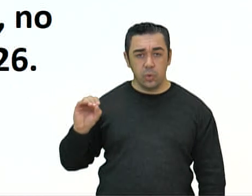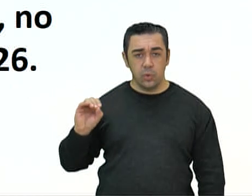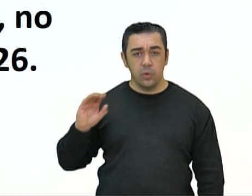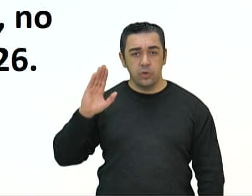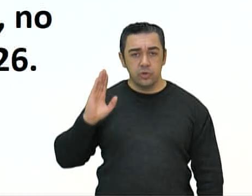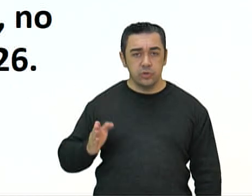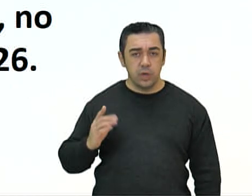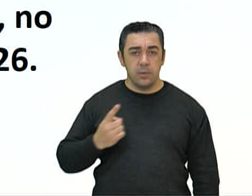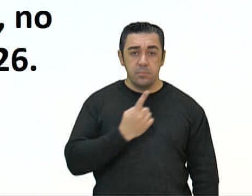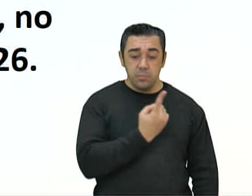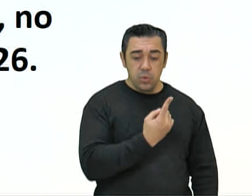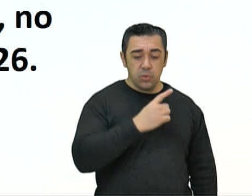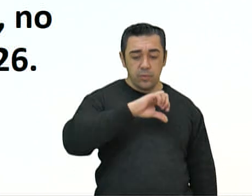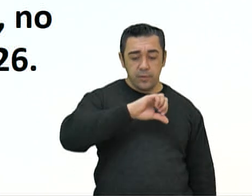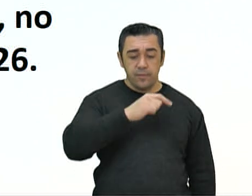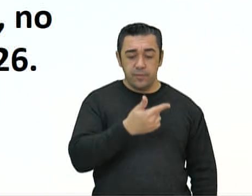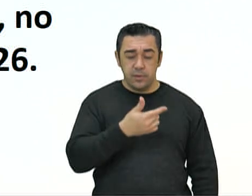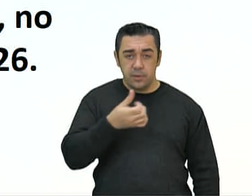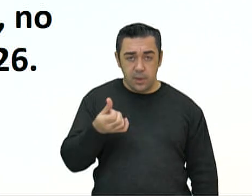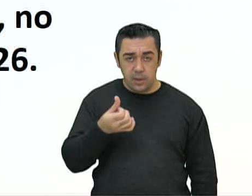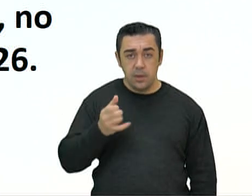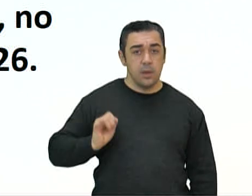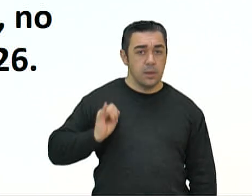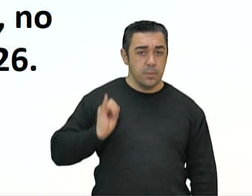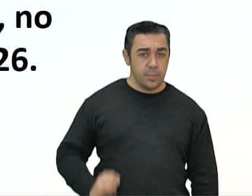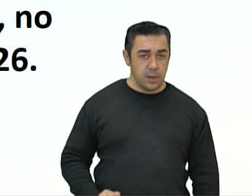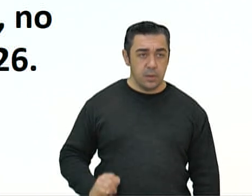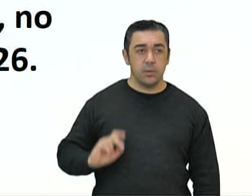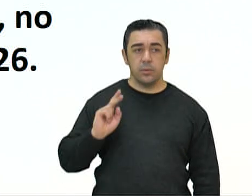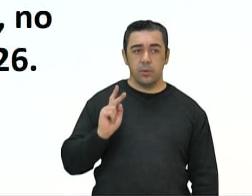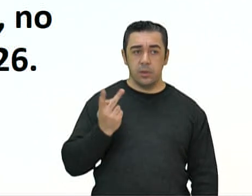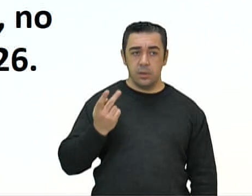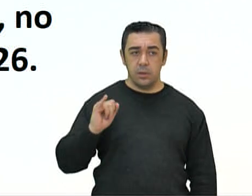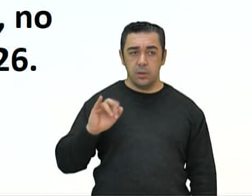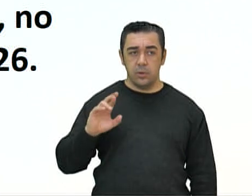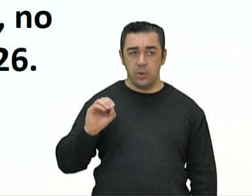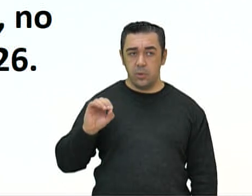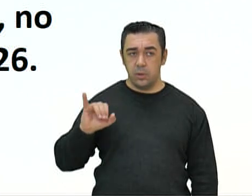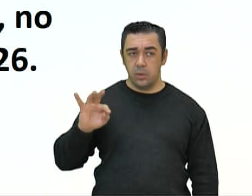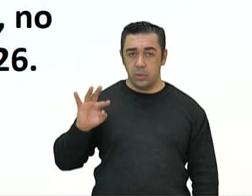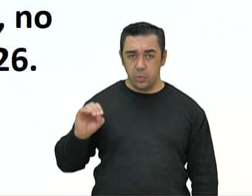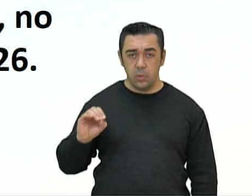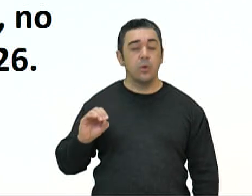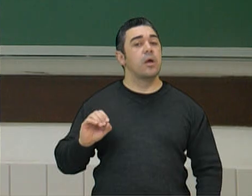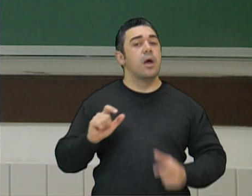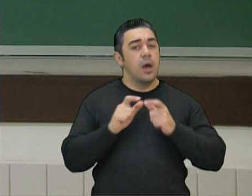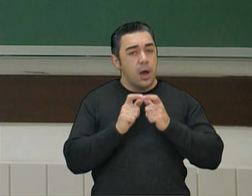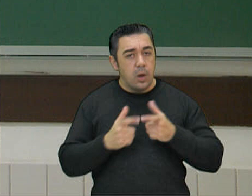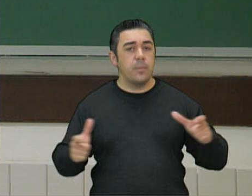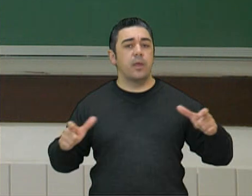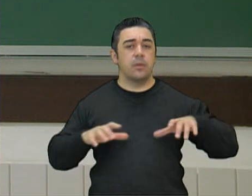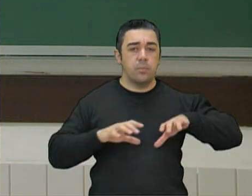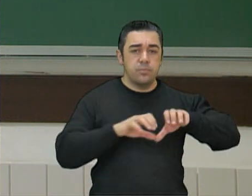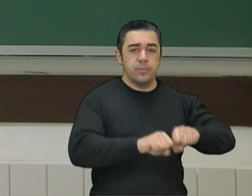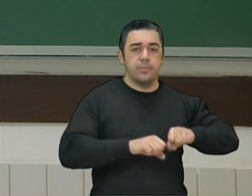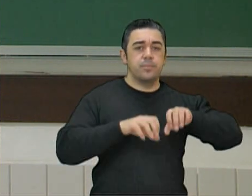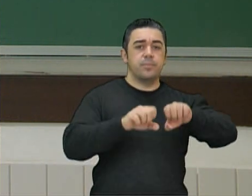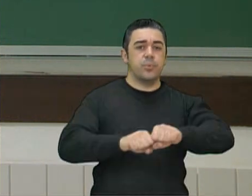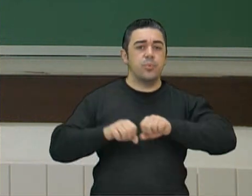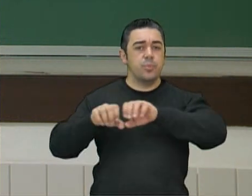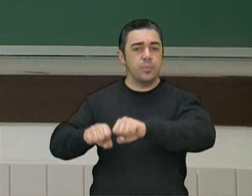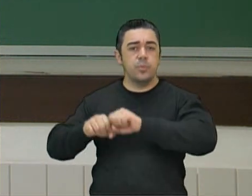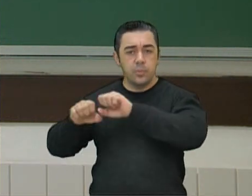1926. Então, no governo do Hirohito é que há o aumento desse